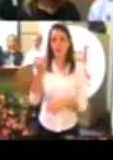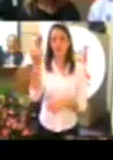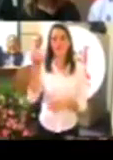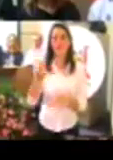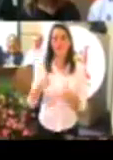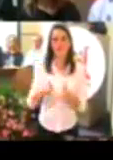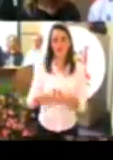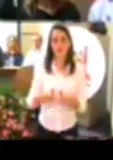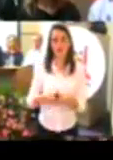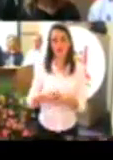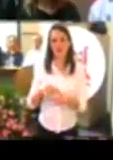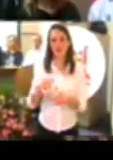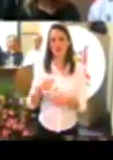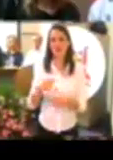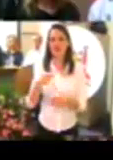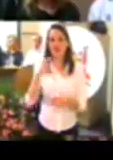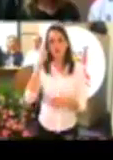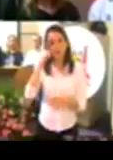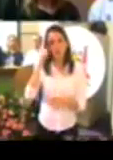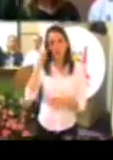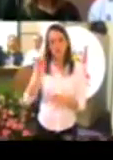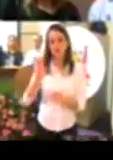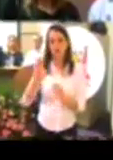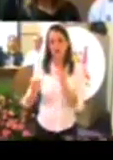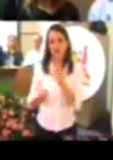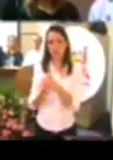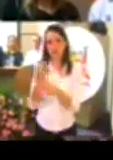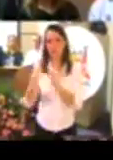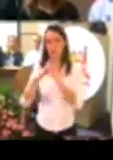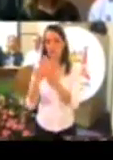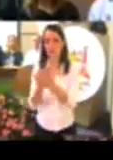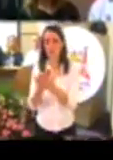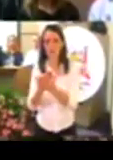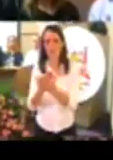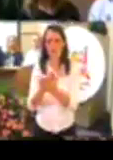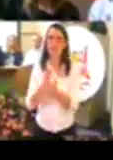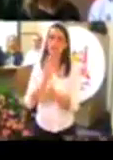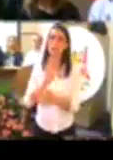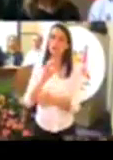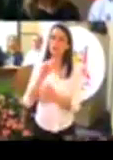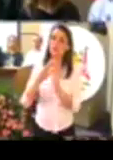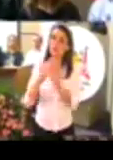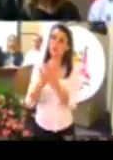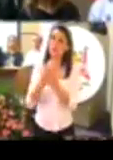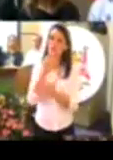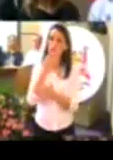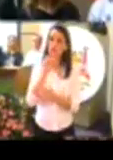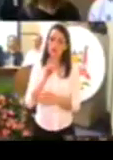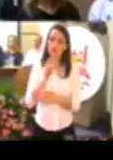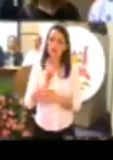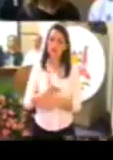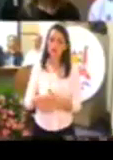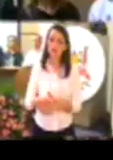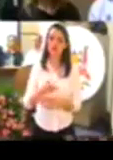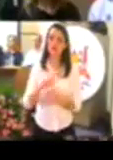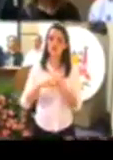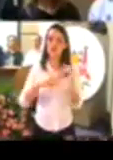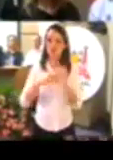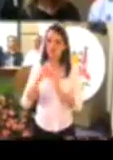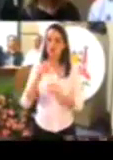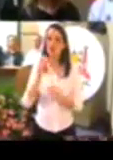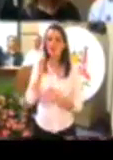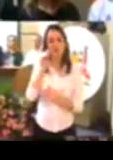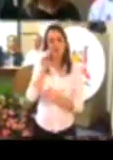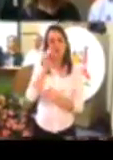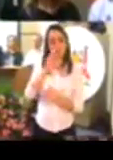importância. Ressaltar que não basta criar a escola. A escola só é boa quando funciona bem. A